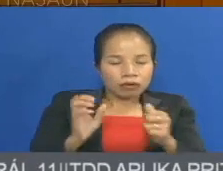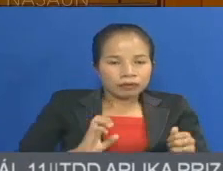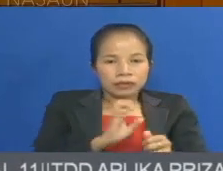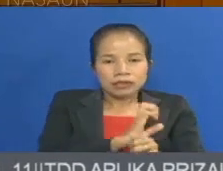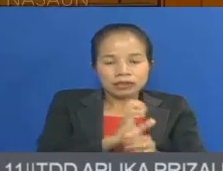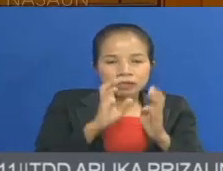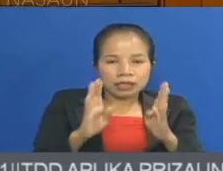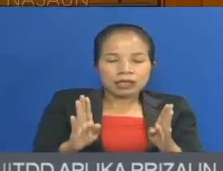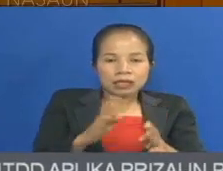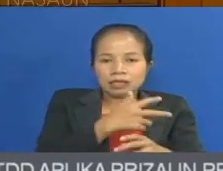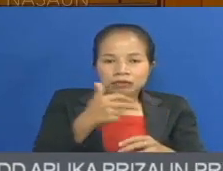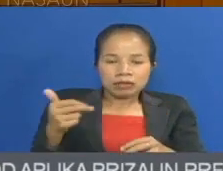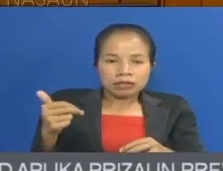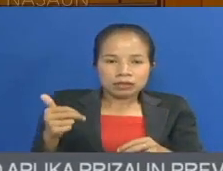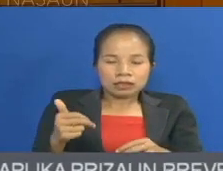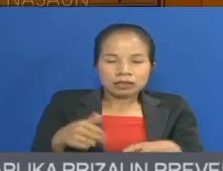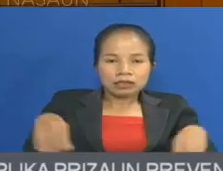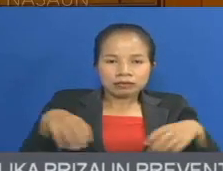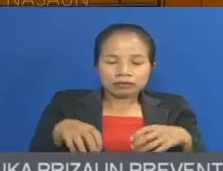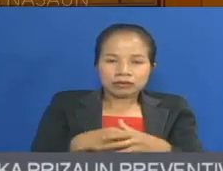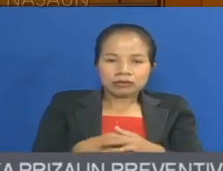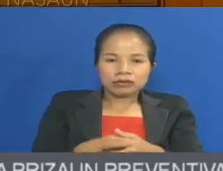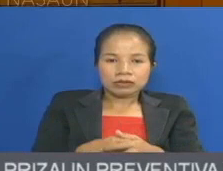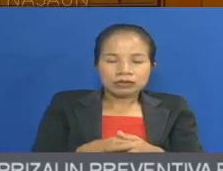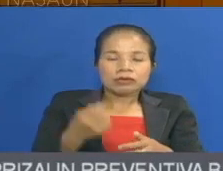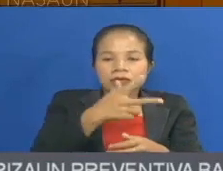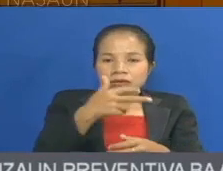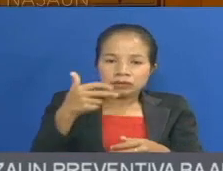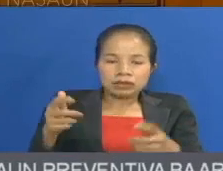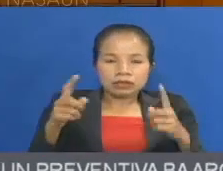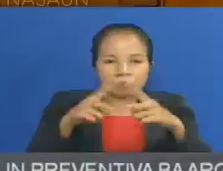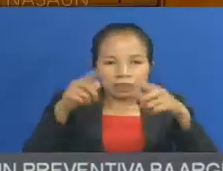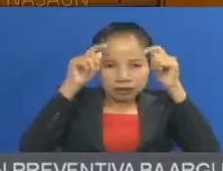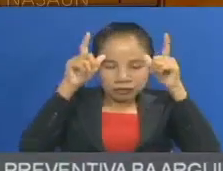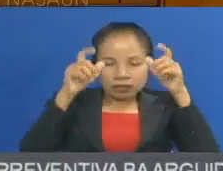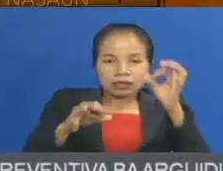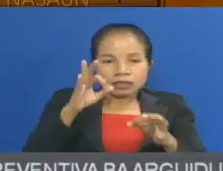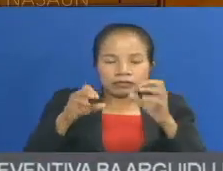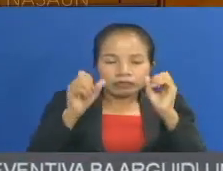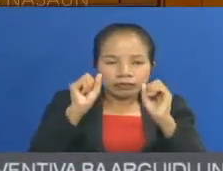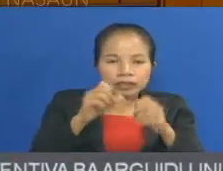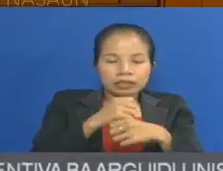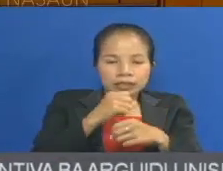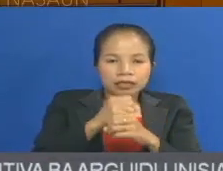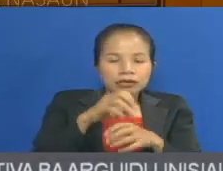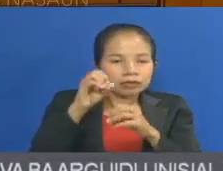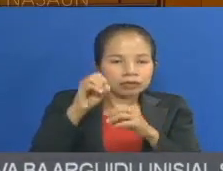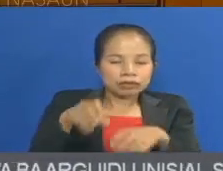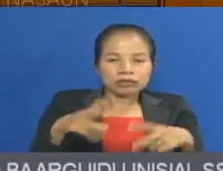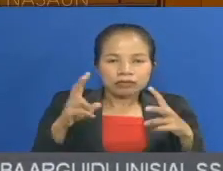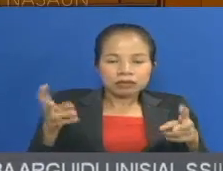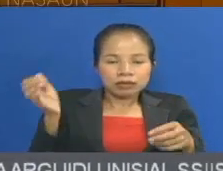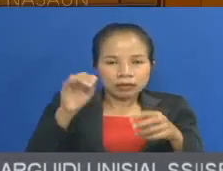nenian nomos adidu Serviço Imigração Indonésia nenian bai Timor Leste podinune eta bele halo abandono voluntário